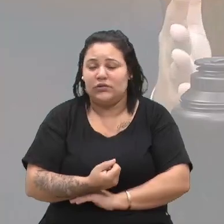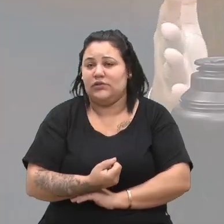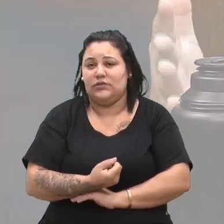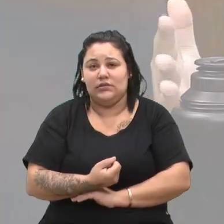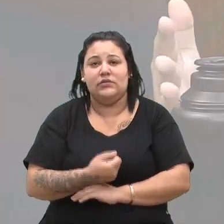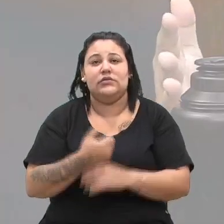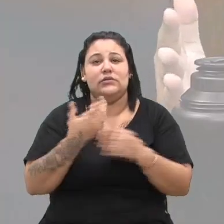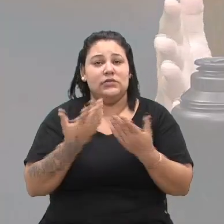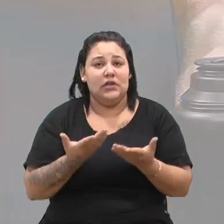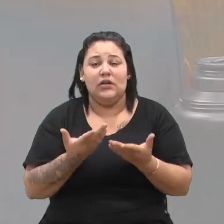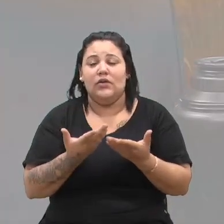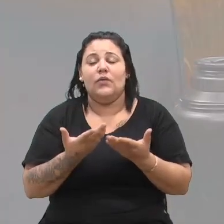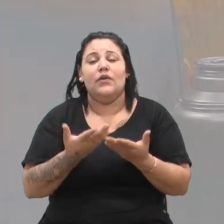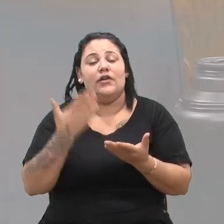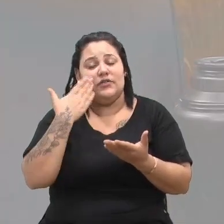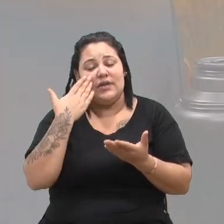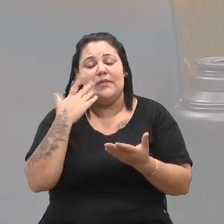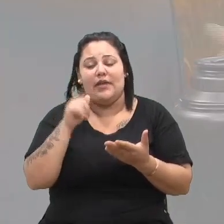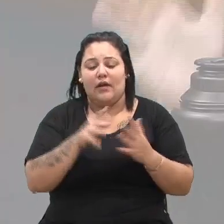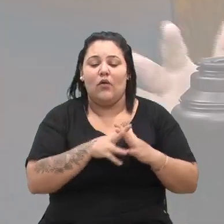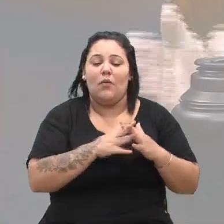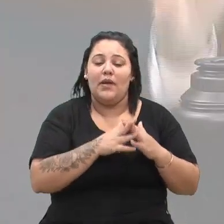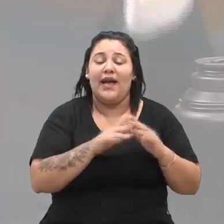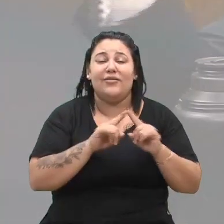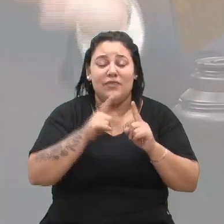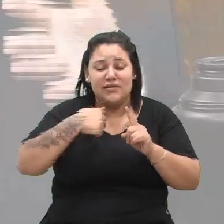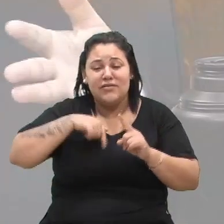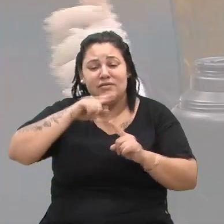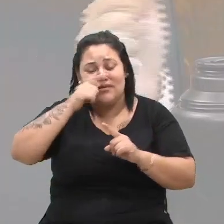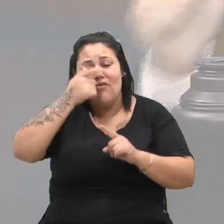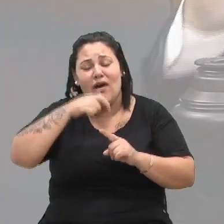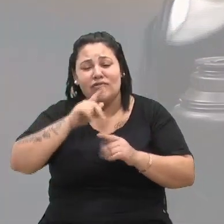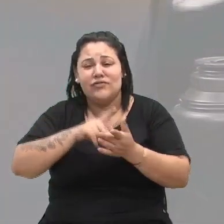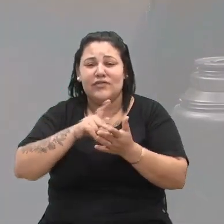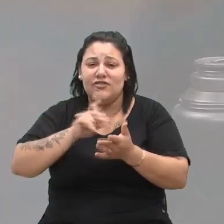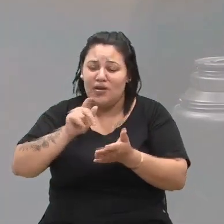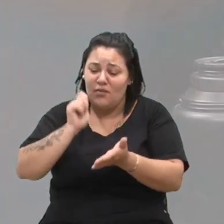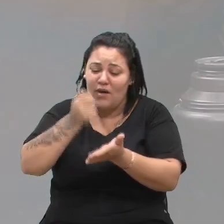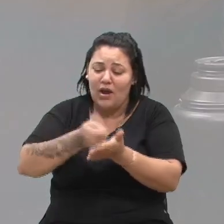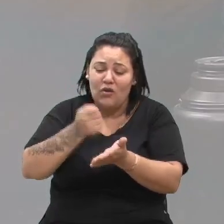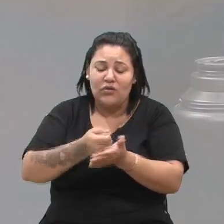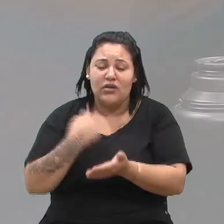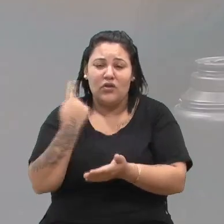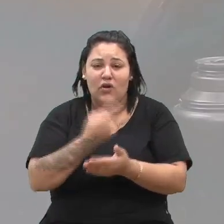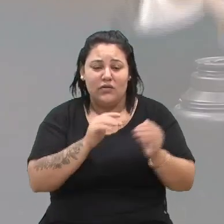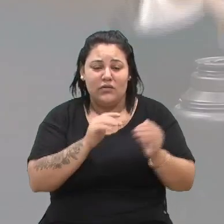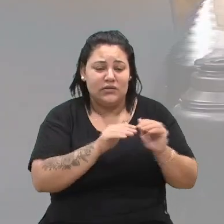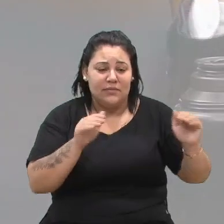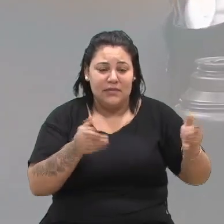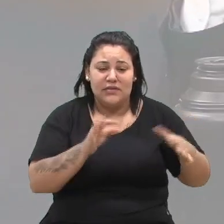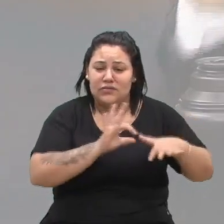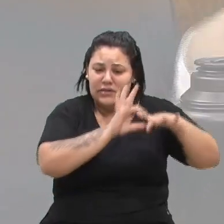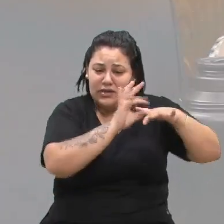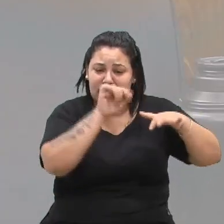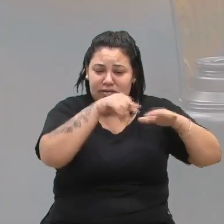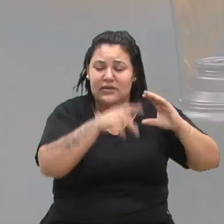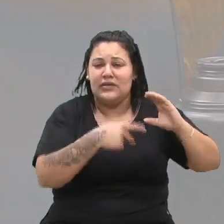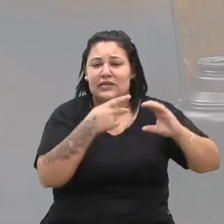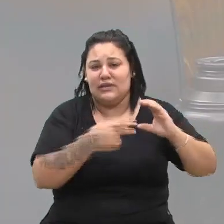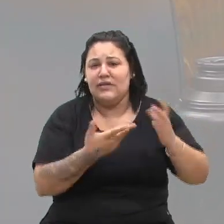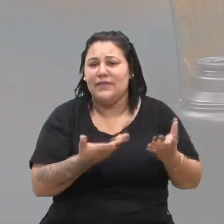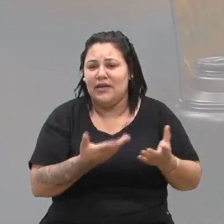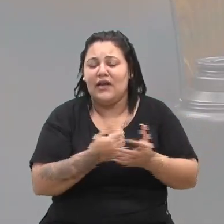são complicadas de todo mundo, mas acho que é uma luta nossa, da mesa diretora dessa casa, né? Enfim, todo mundo que pudesse